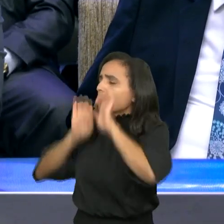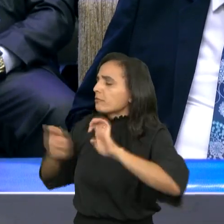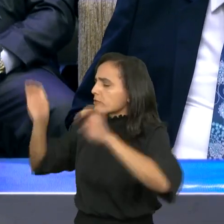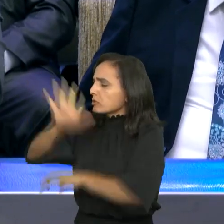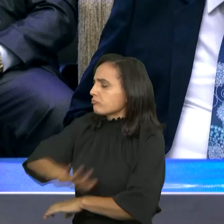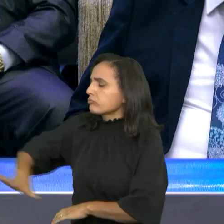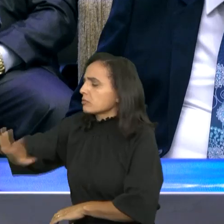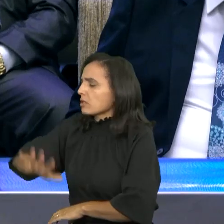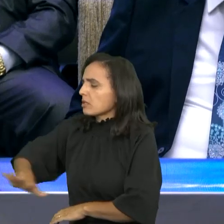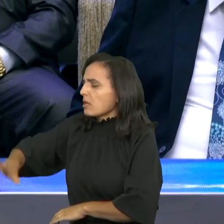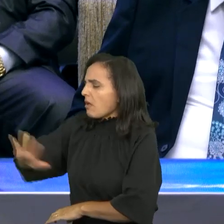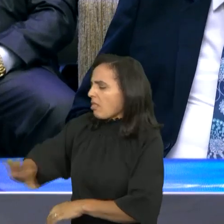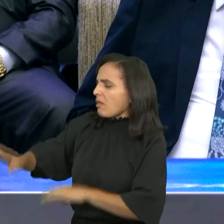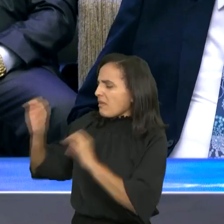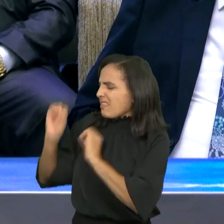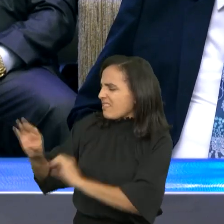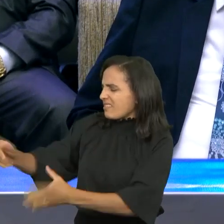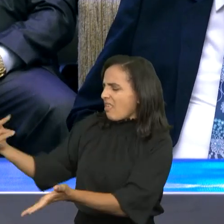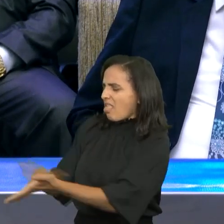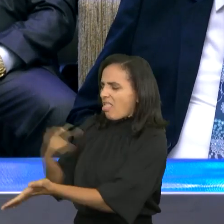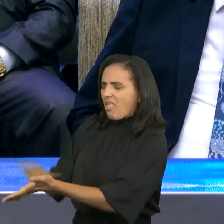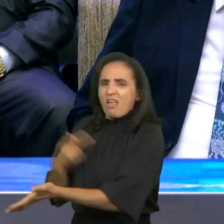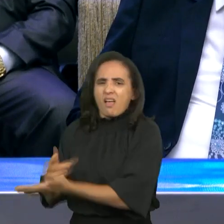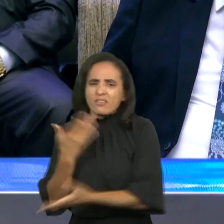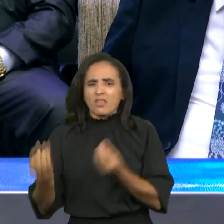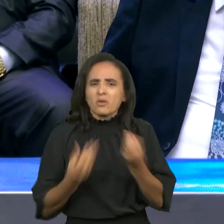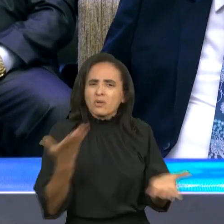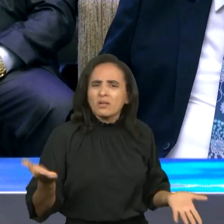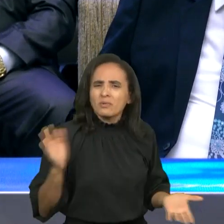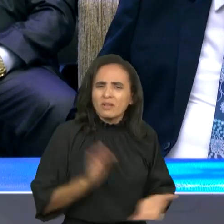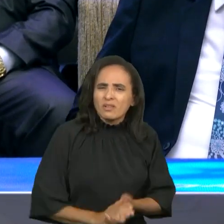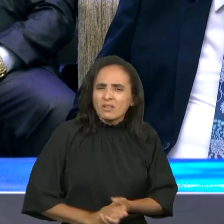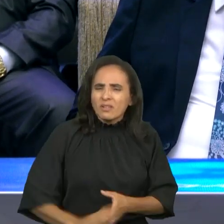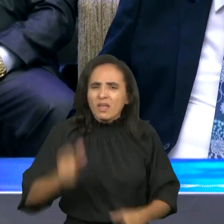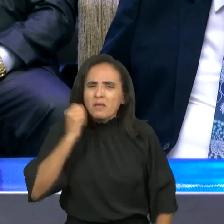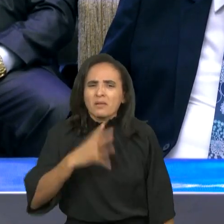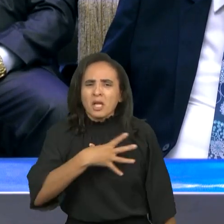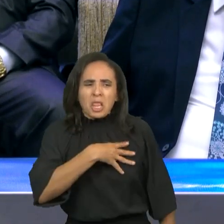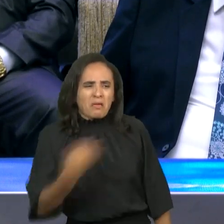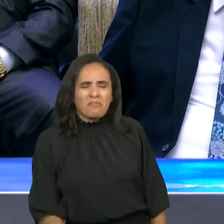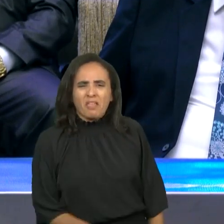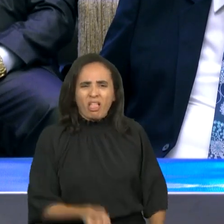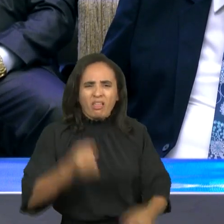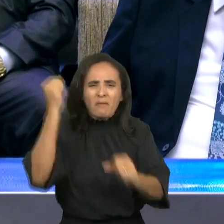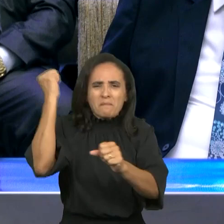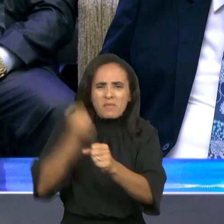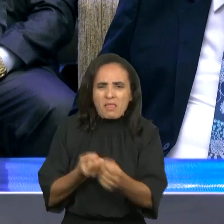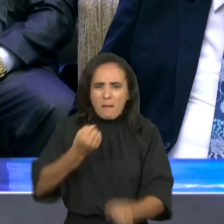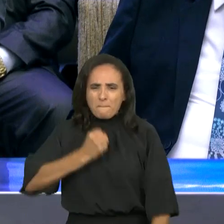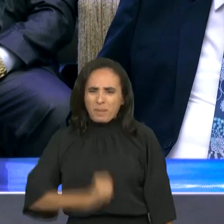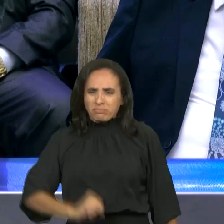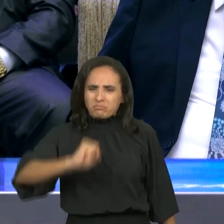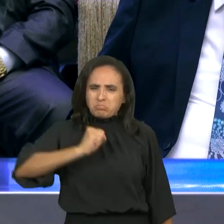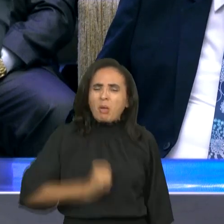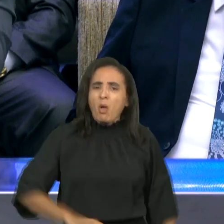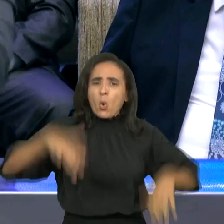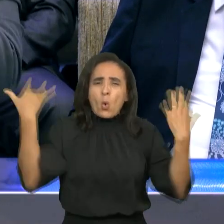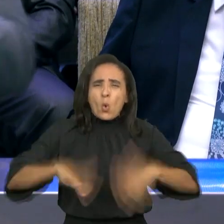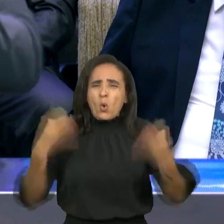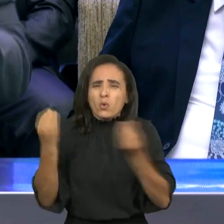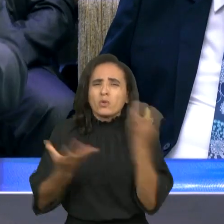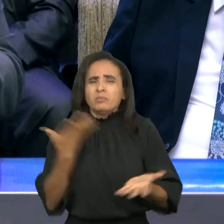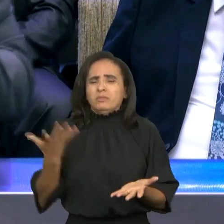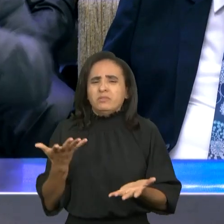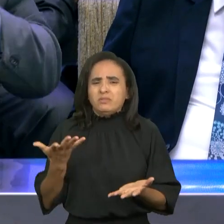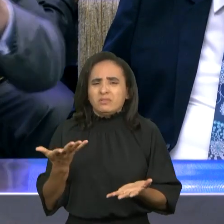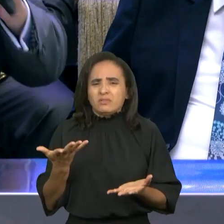conhece eles têm que as nossas filhas sejam Assassinas e que mata em crianças no ventre ele quer que os nossos filhos sejam